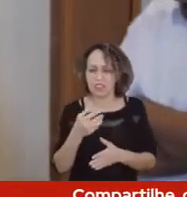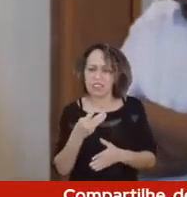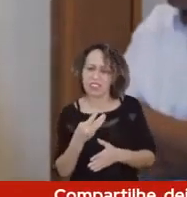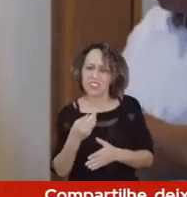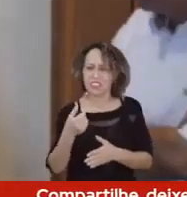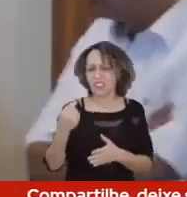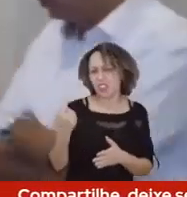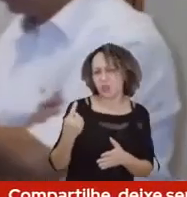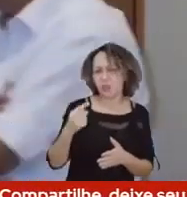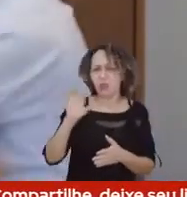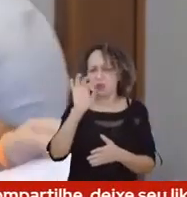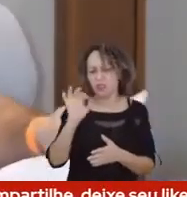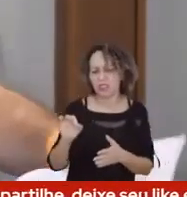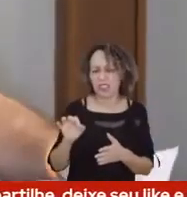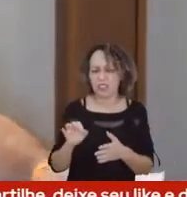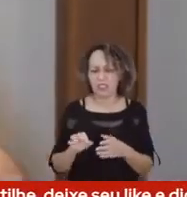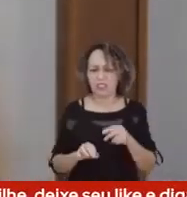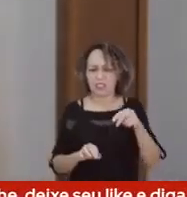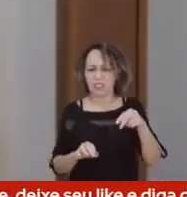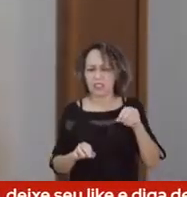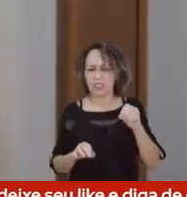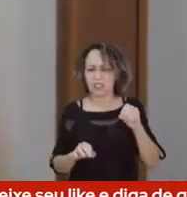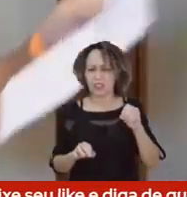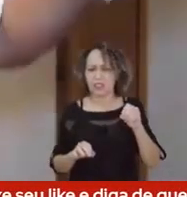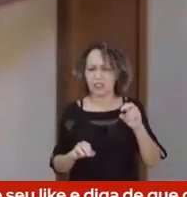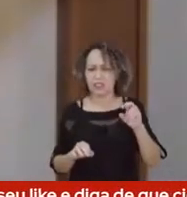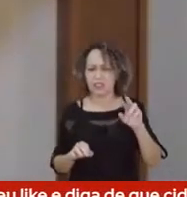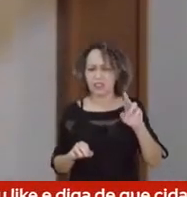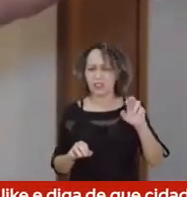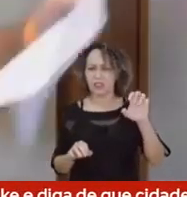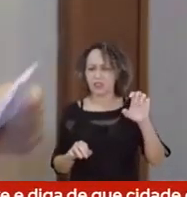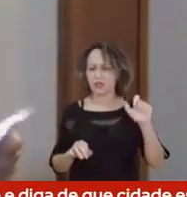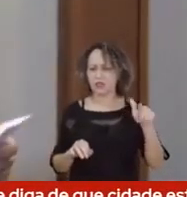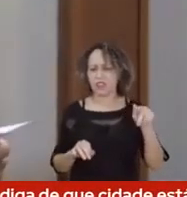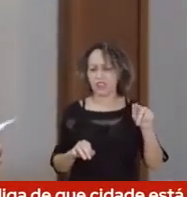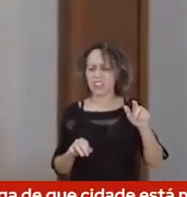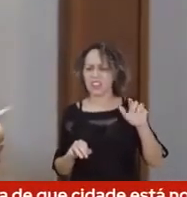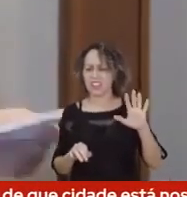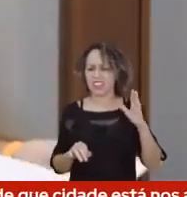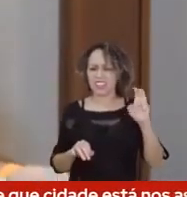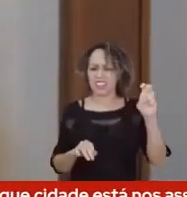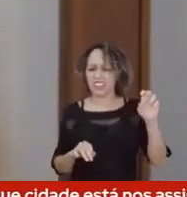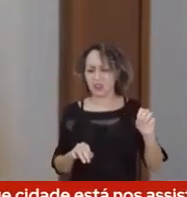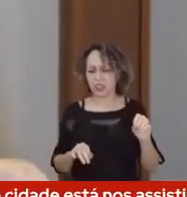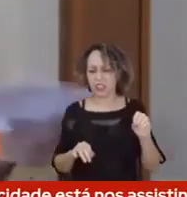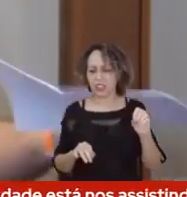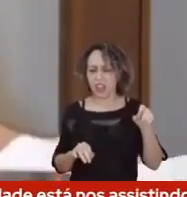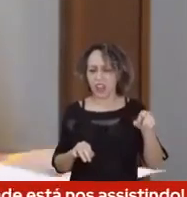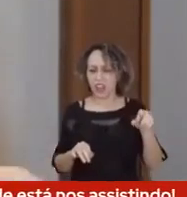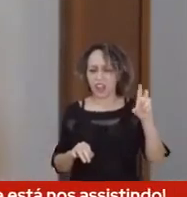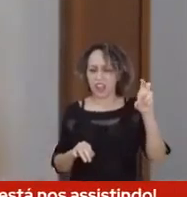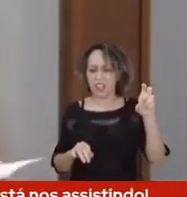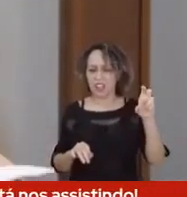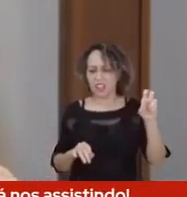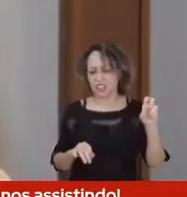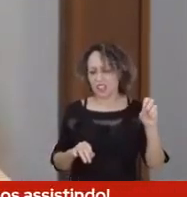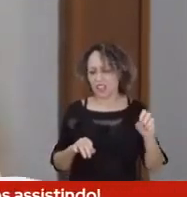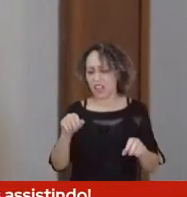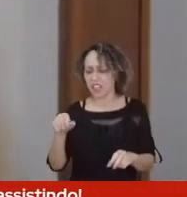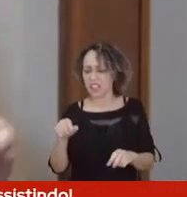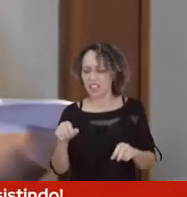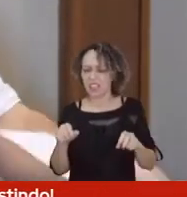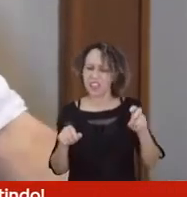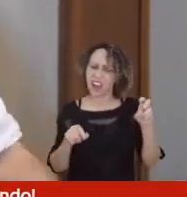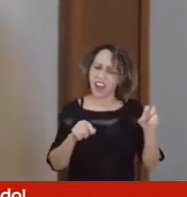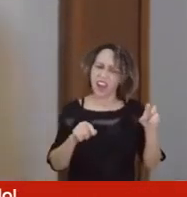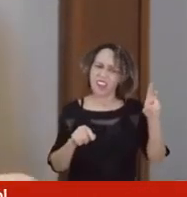cada 10 barris que tem embaixo da terra, o Brasil recupera 2. Na Noruega, eles recuperam 5. E o que vai mudar isso? Investir em tecnologia. E o que a Petrobras